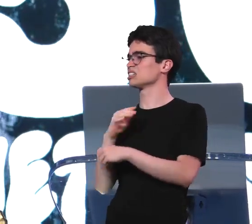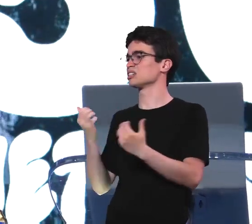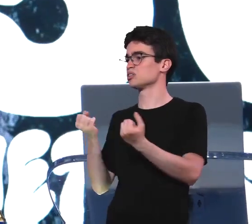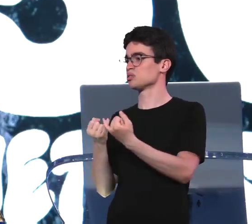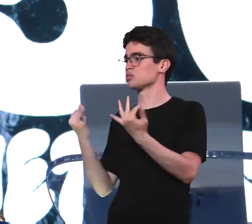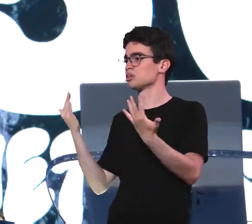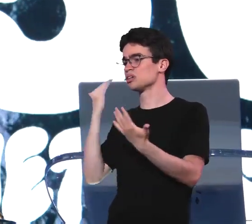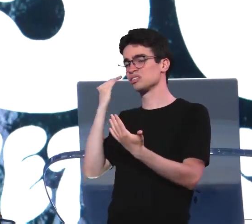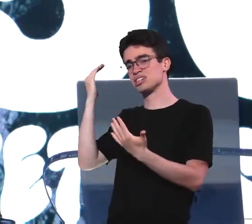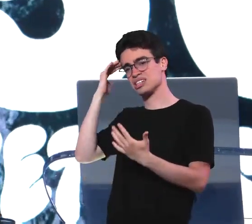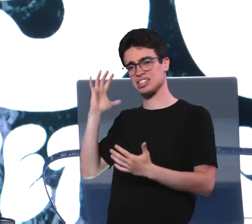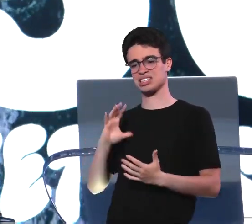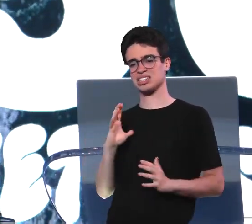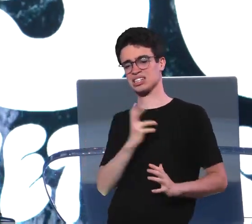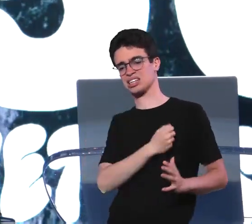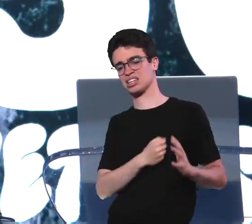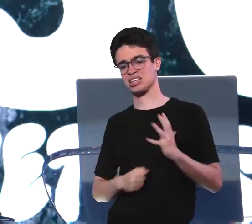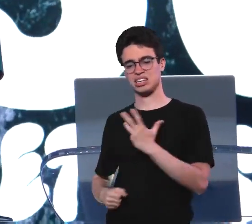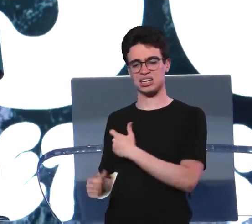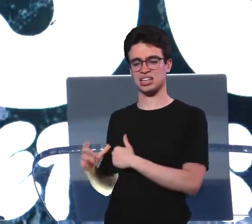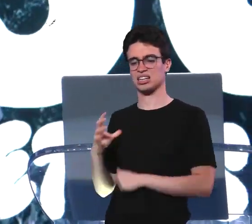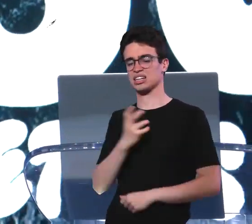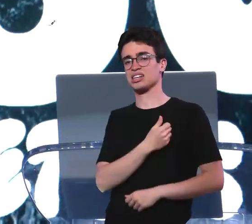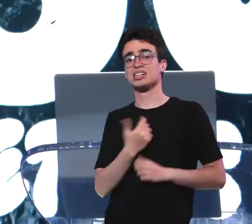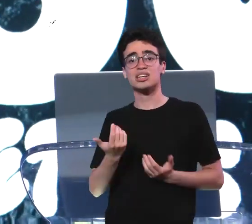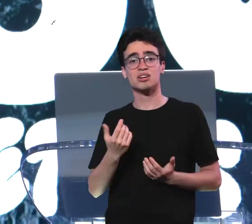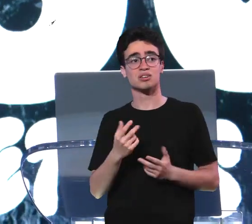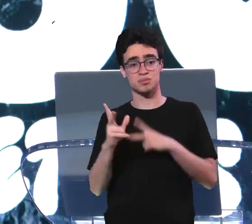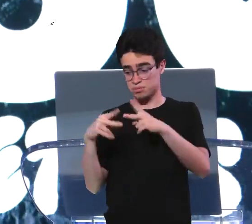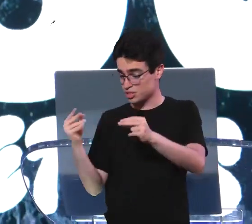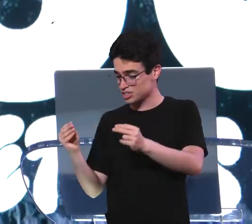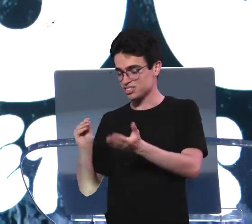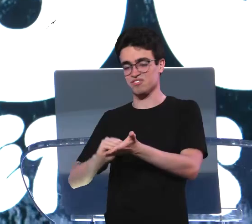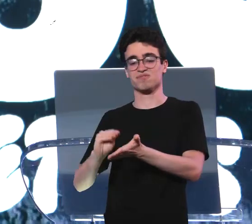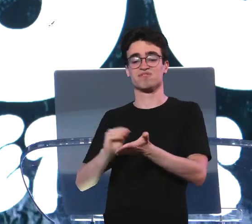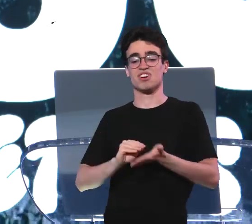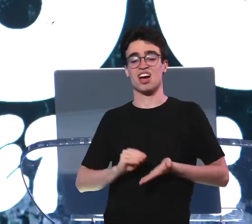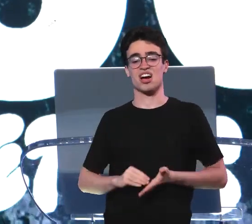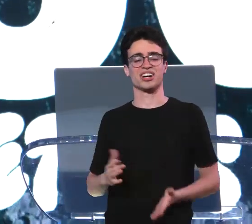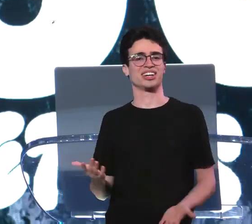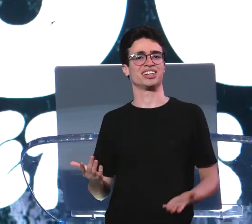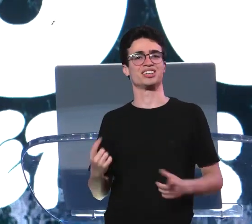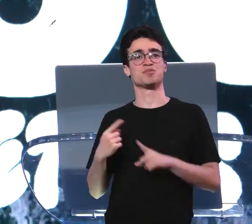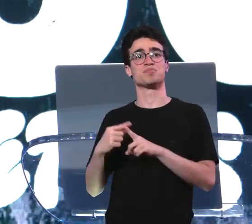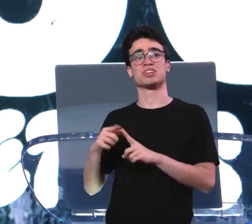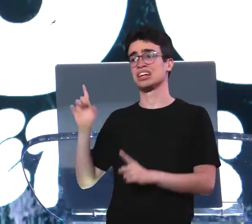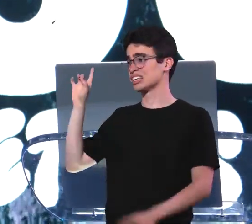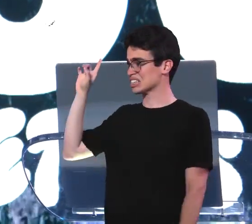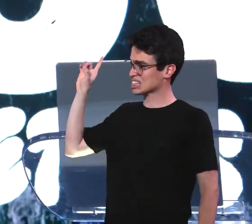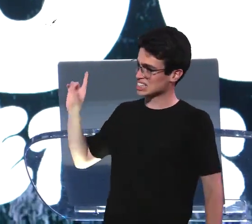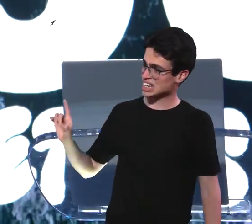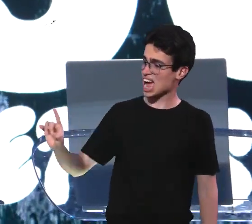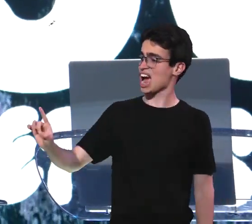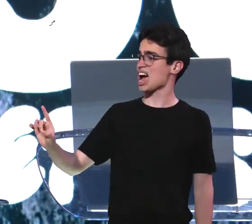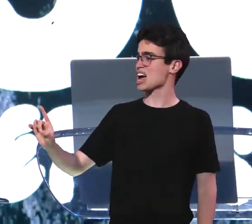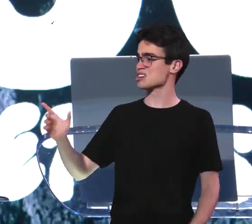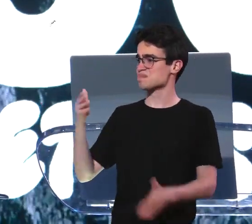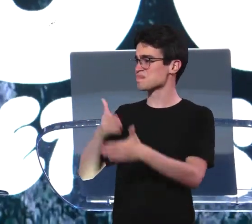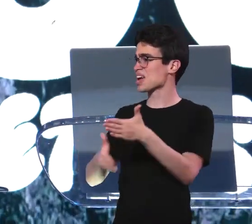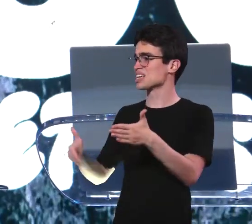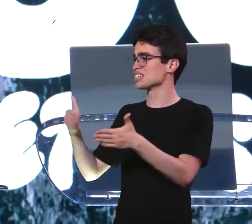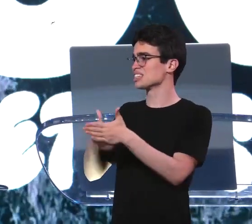salvos, e faltou lembrança. Porque quando Deus passa, nada pode impedir.